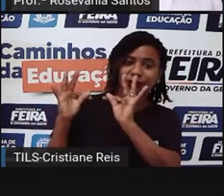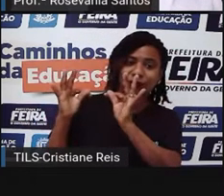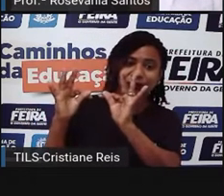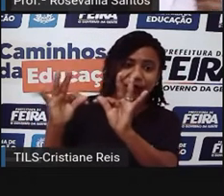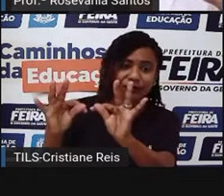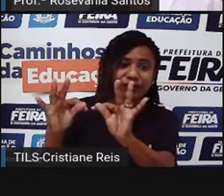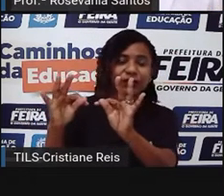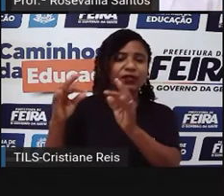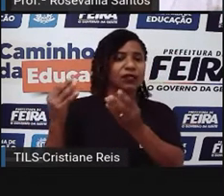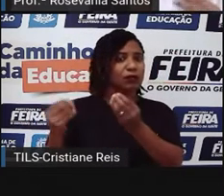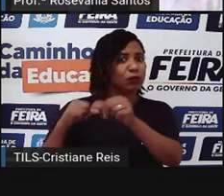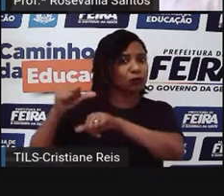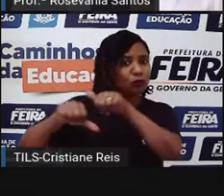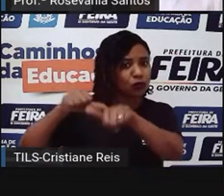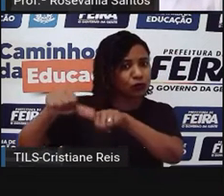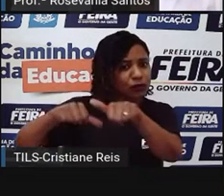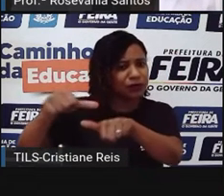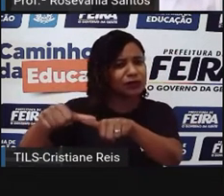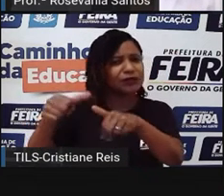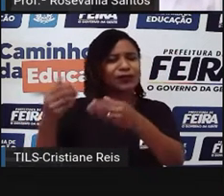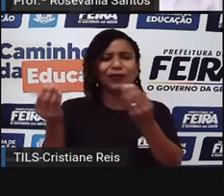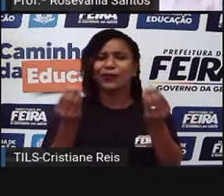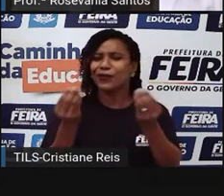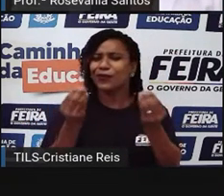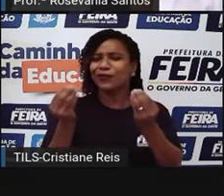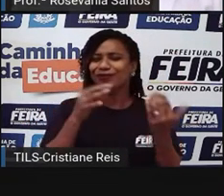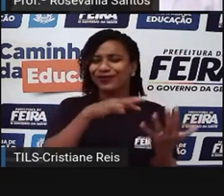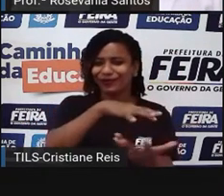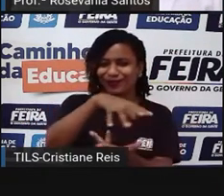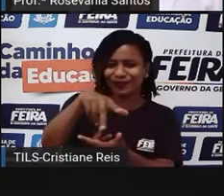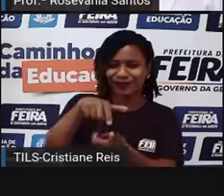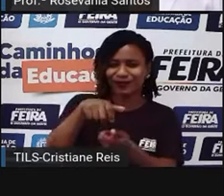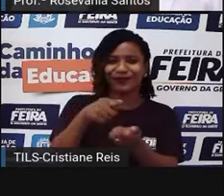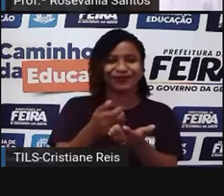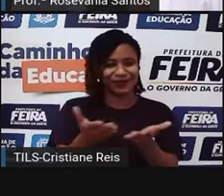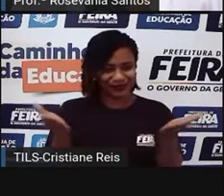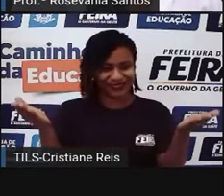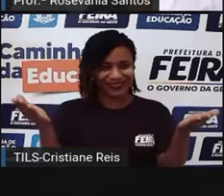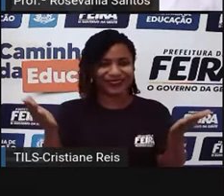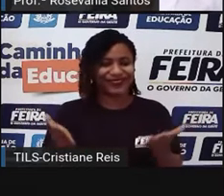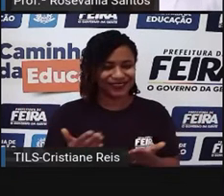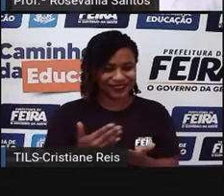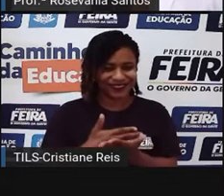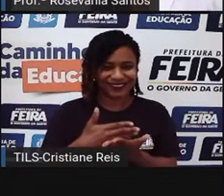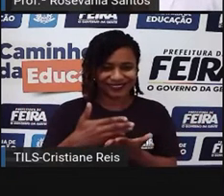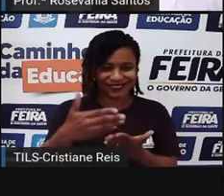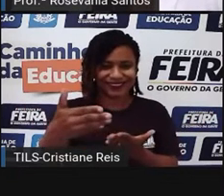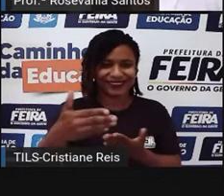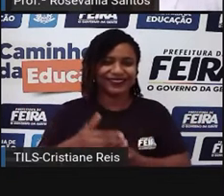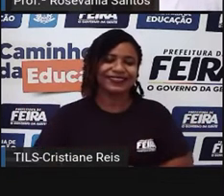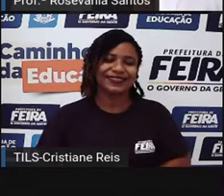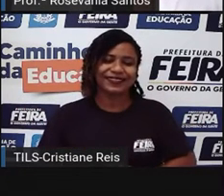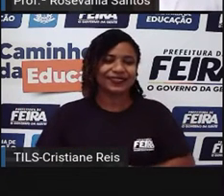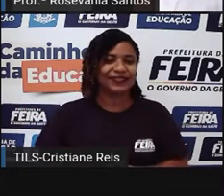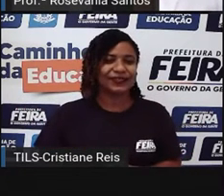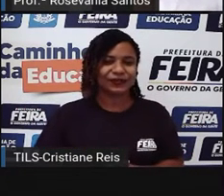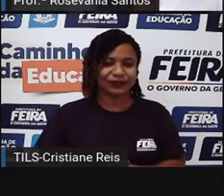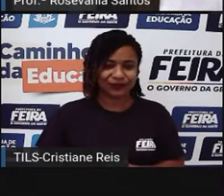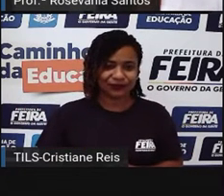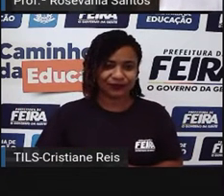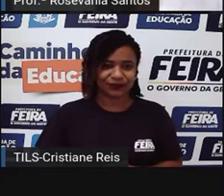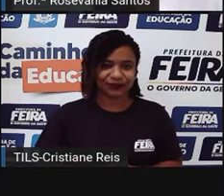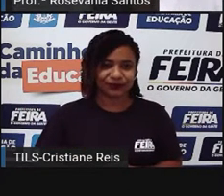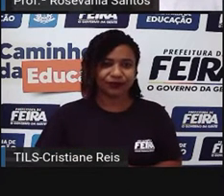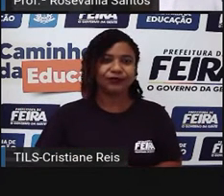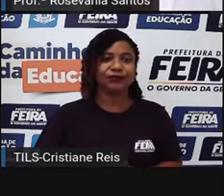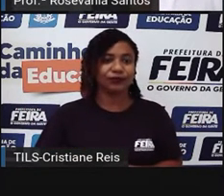de mudança, de entender mesmo esse mundo que a gente vive. Vamos lá? Então, quando a gente